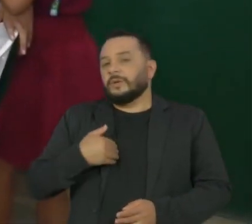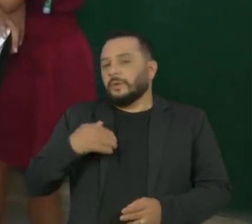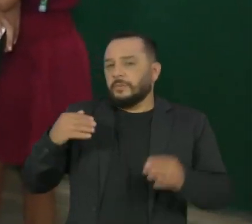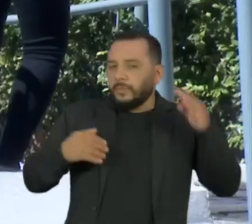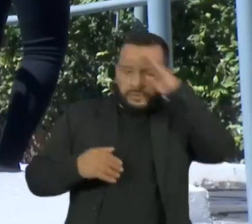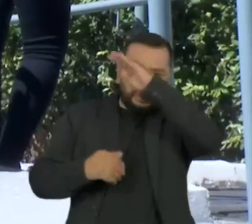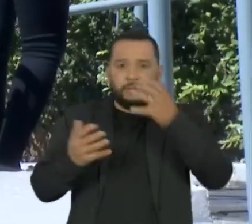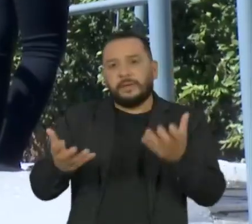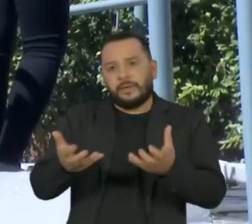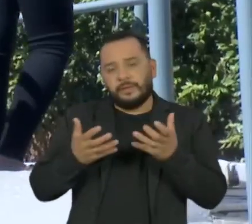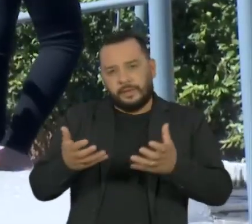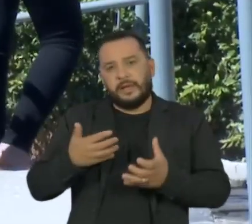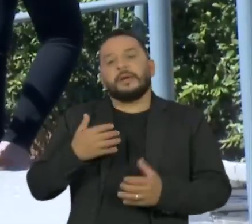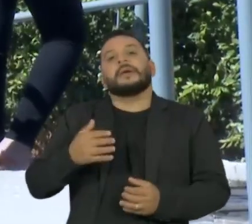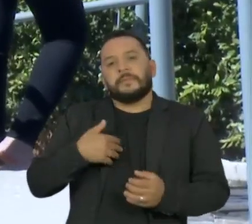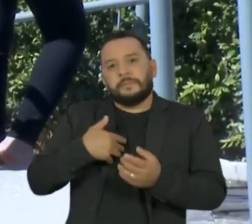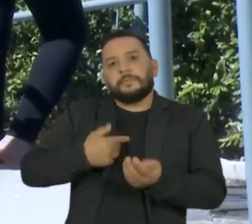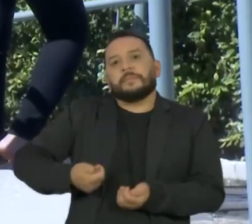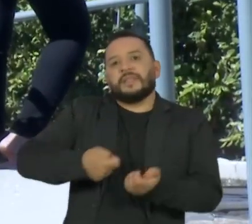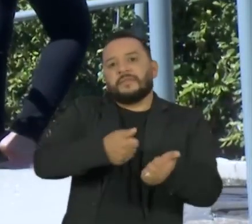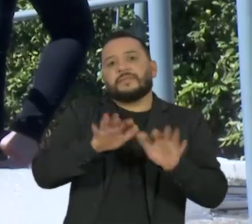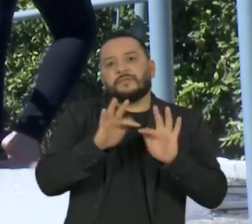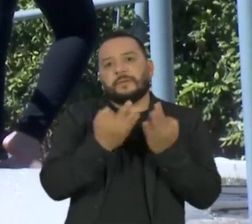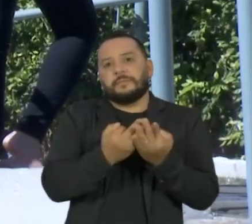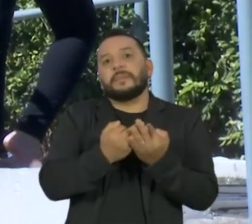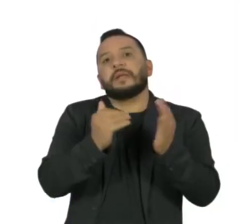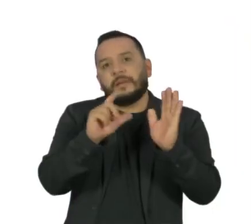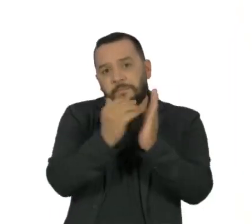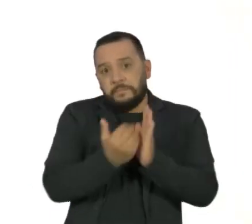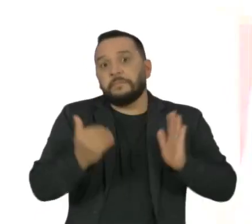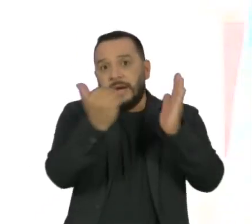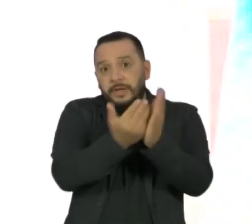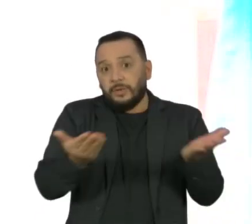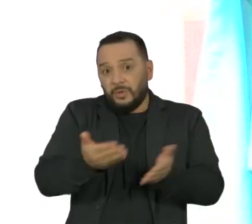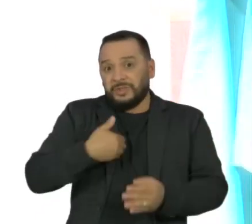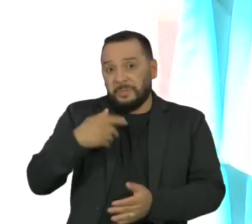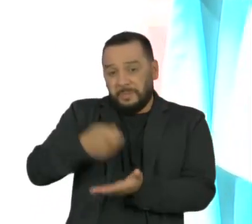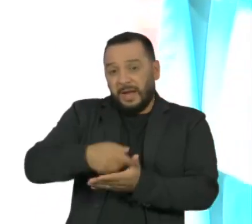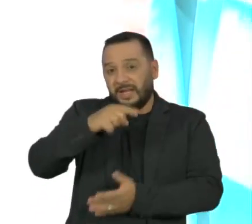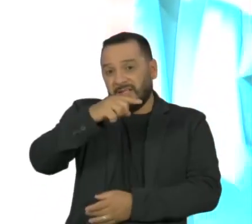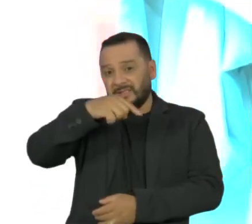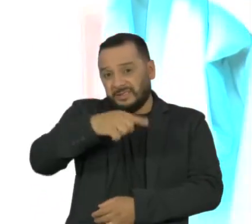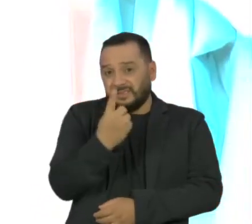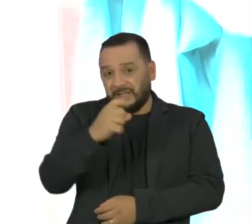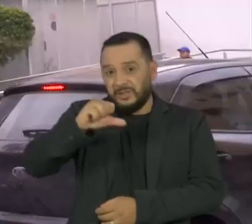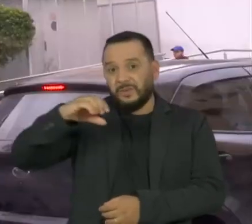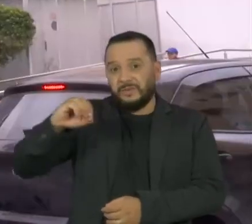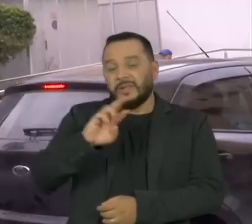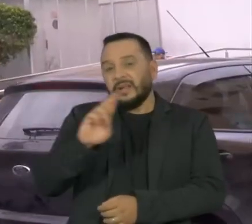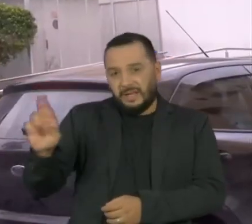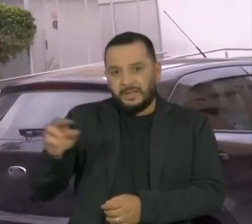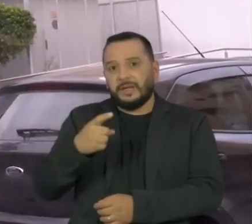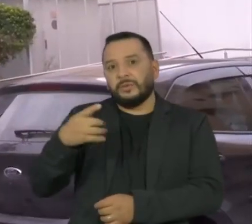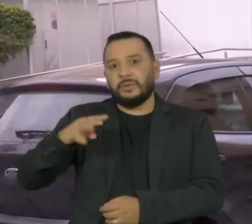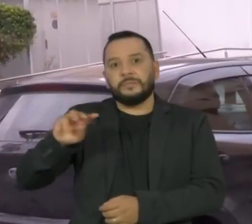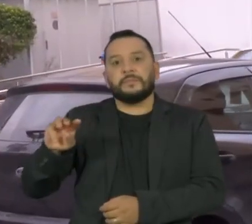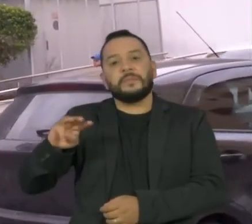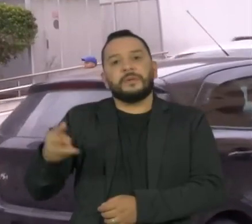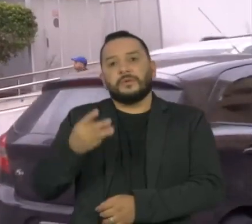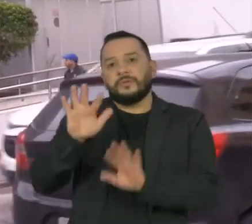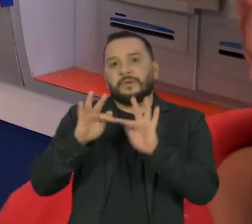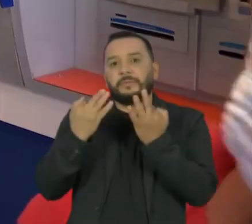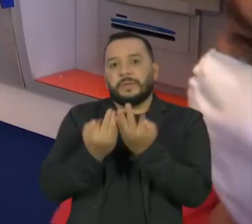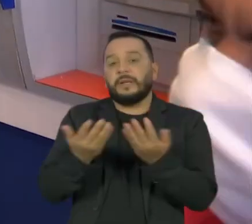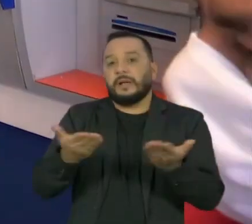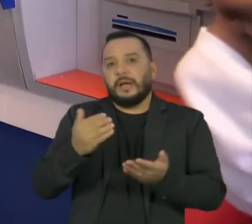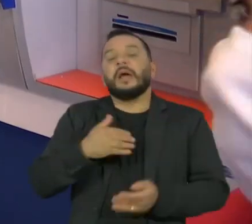Bolsa Família, que hoje paga em média R$ 190 a 14 milhões de famílias. Bolsonaro quer aumentar